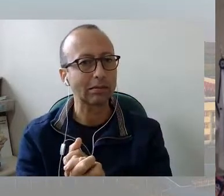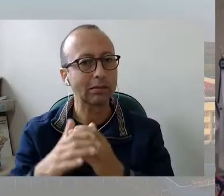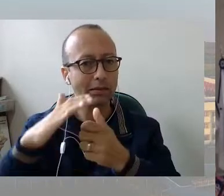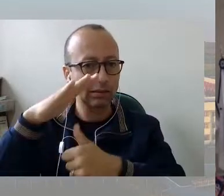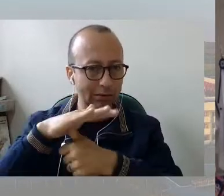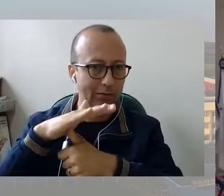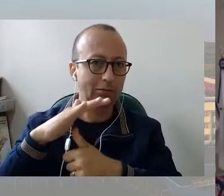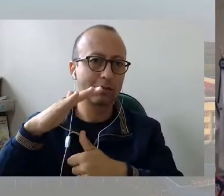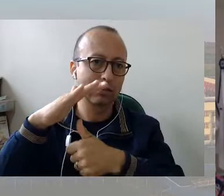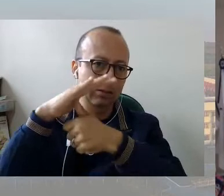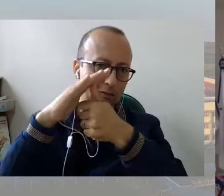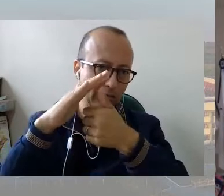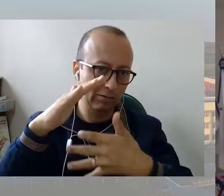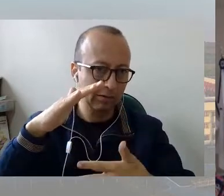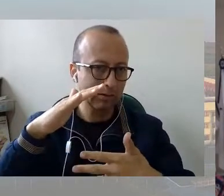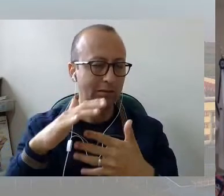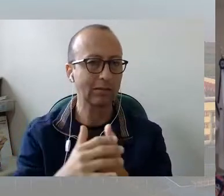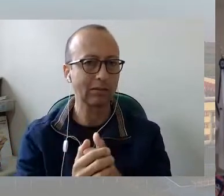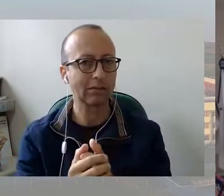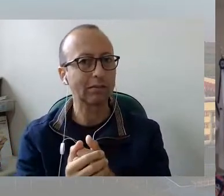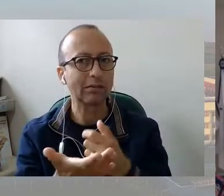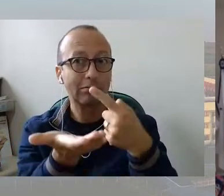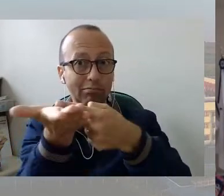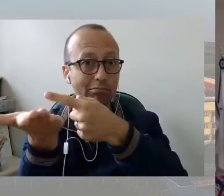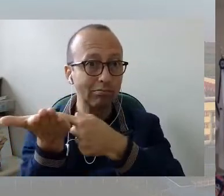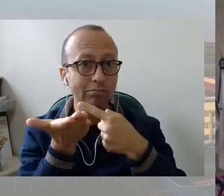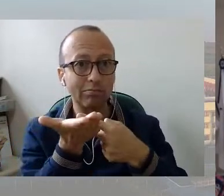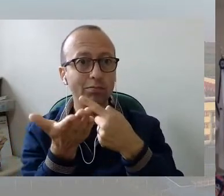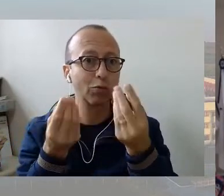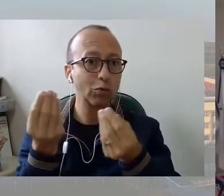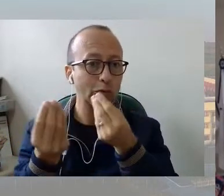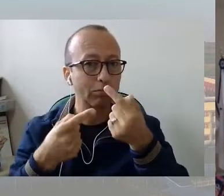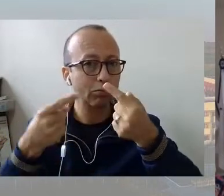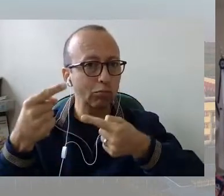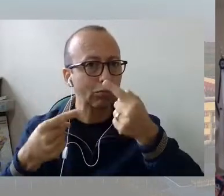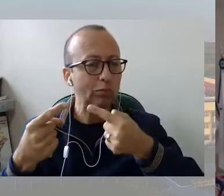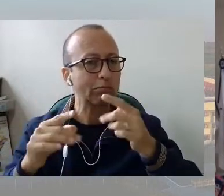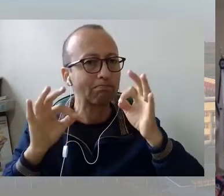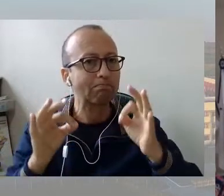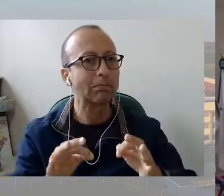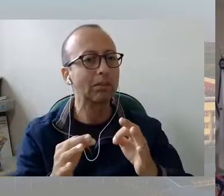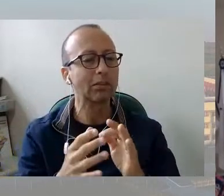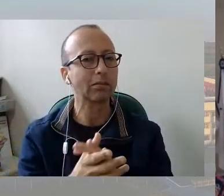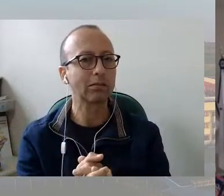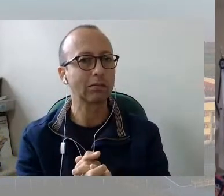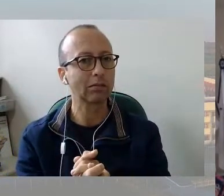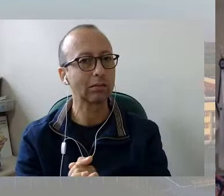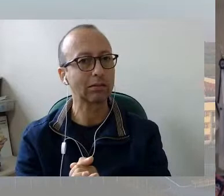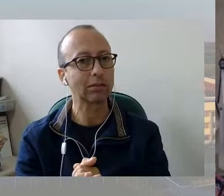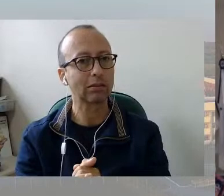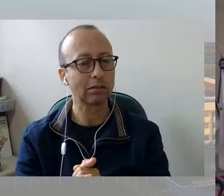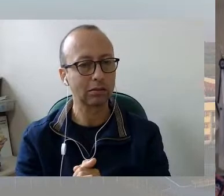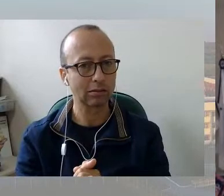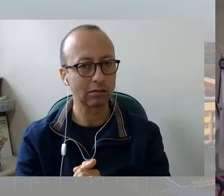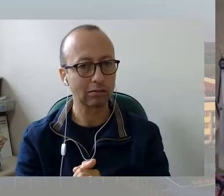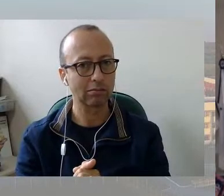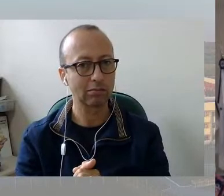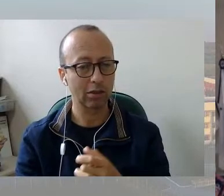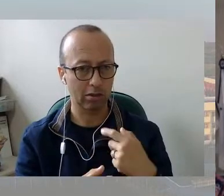o fizeram. E antes que me digam que agora tem racismo em tudo, enquanto assessora eu digo sim, ele está em